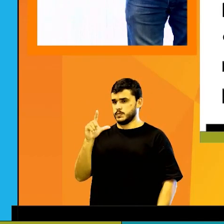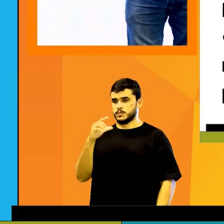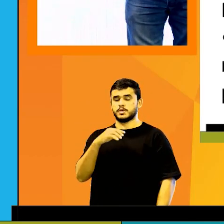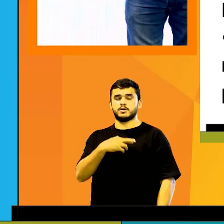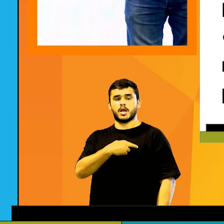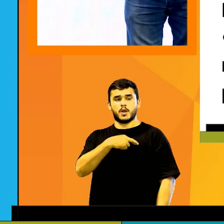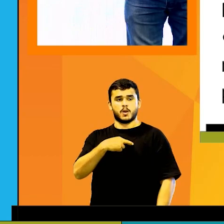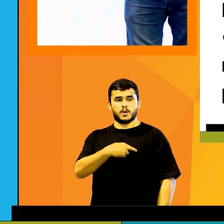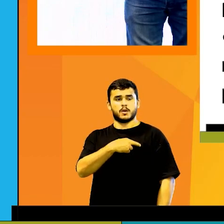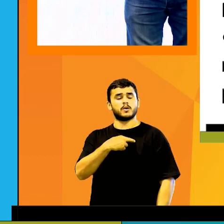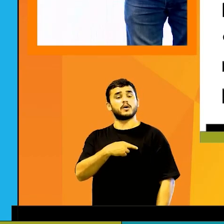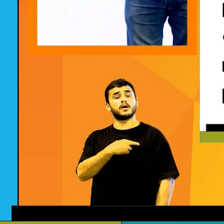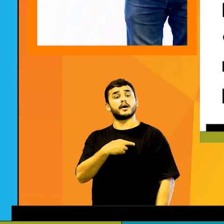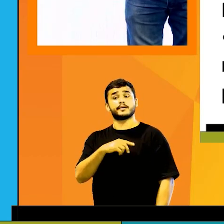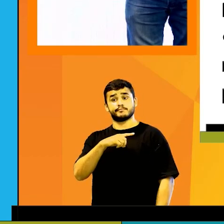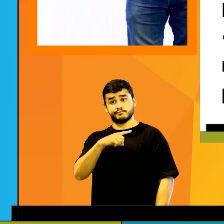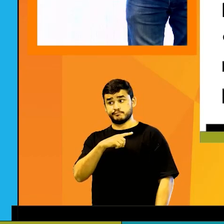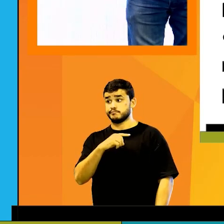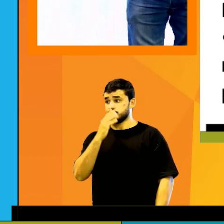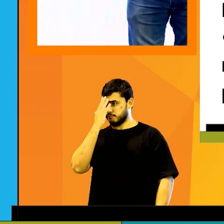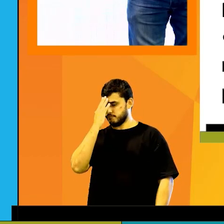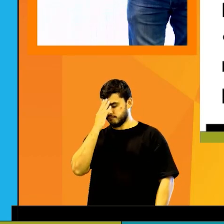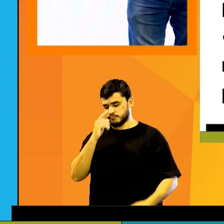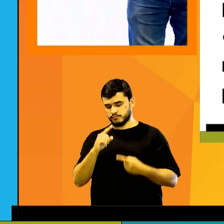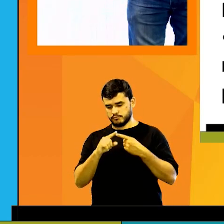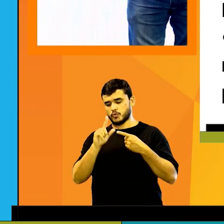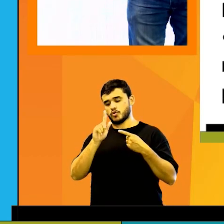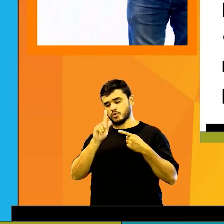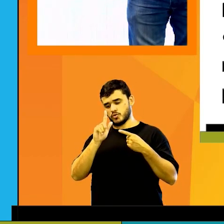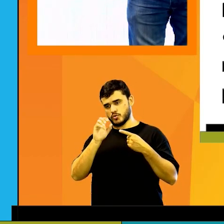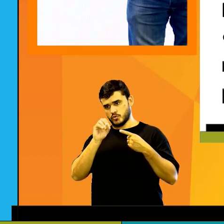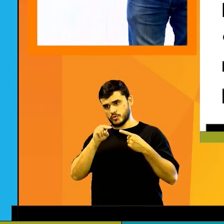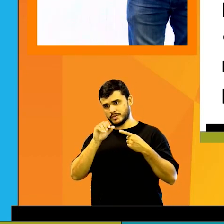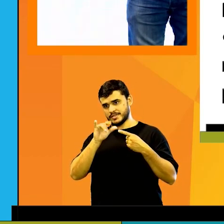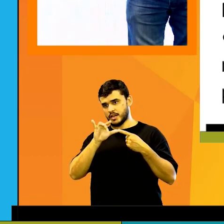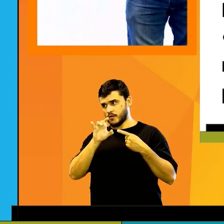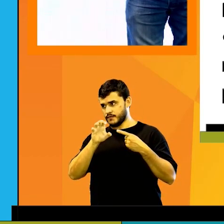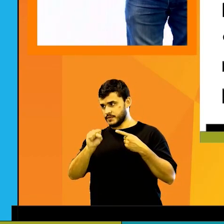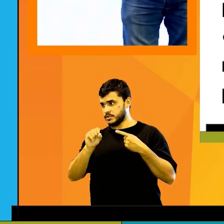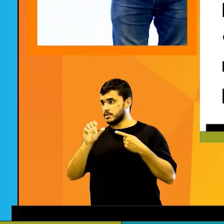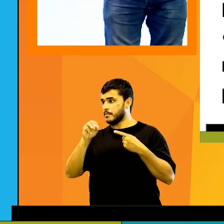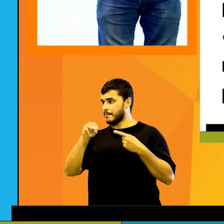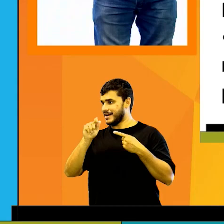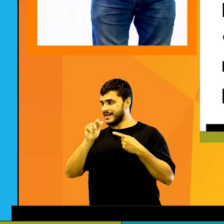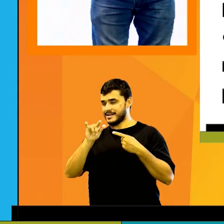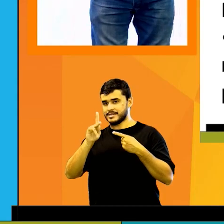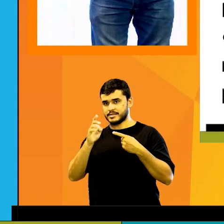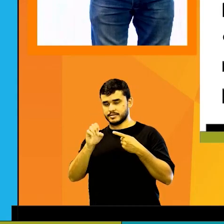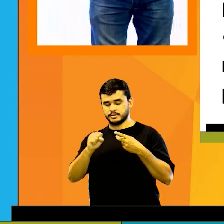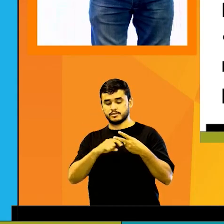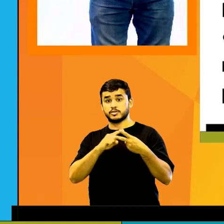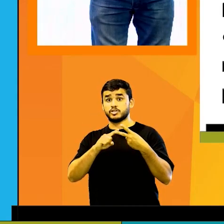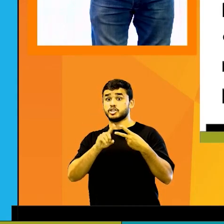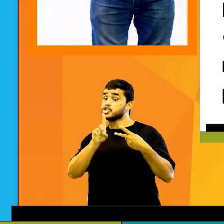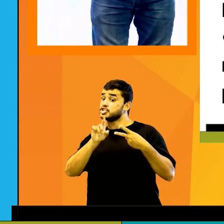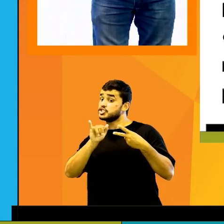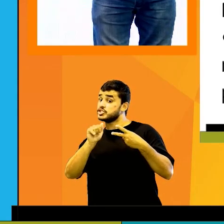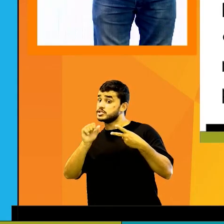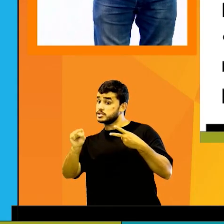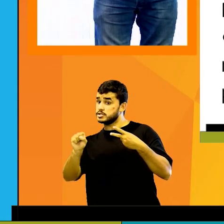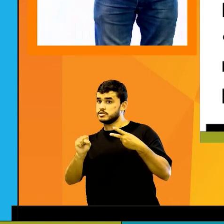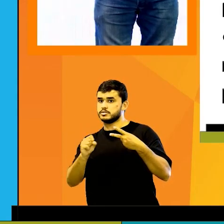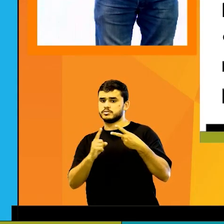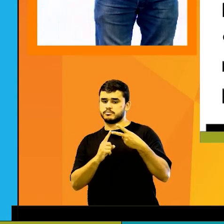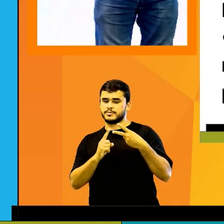se reuniram. O Gonçalves de Magalhães, que já estava em Portugal, o Gonçalves Dias também, que mesmo pobre,